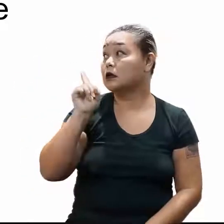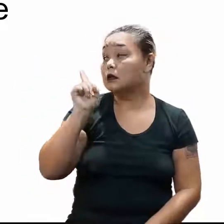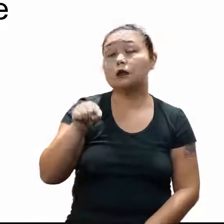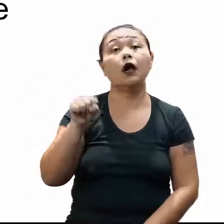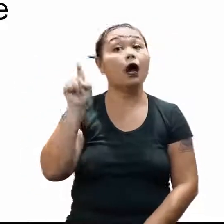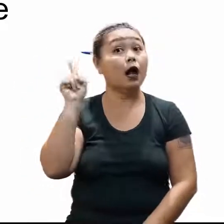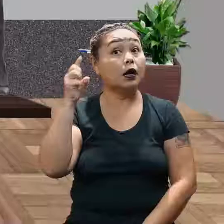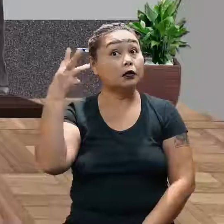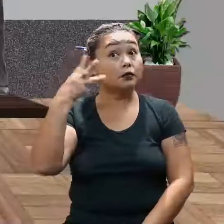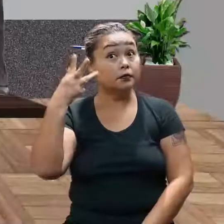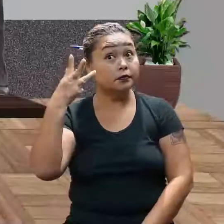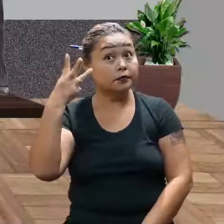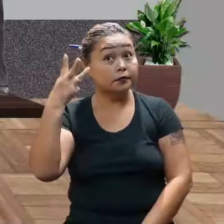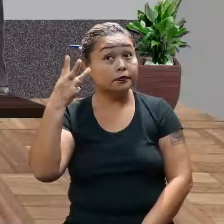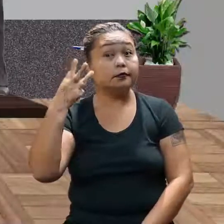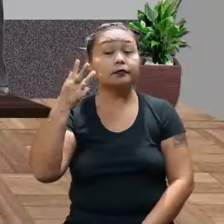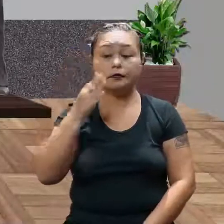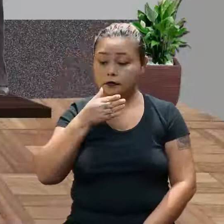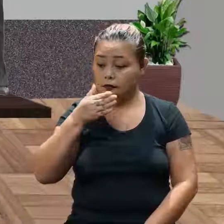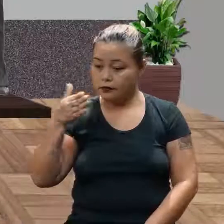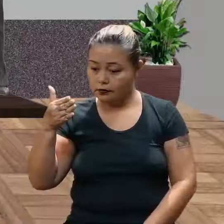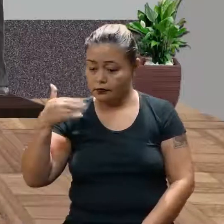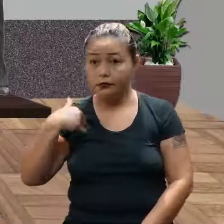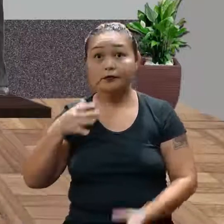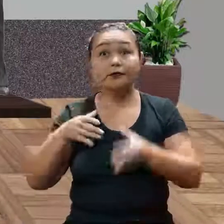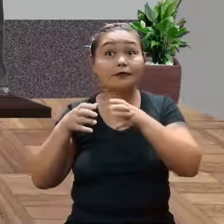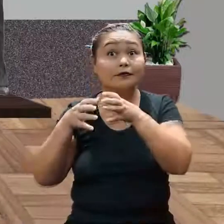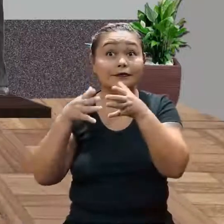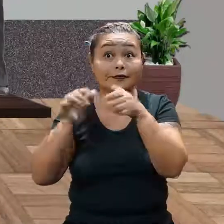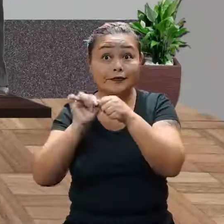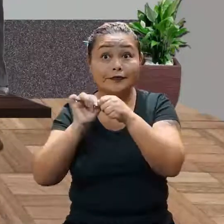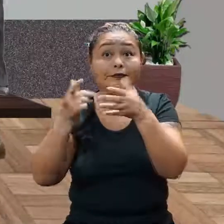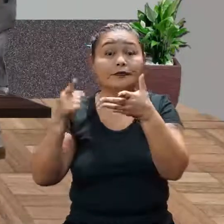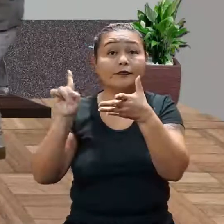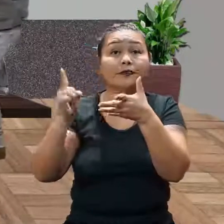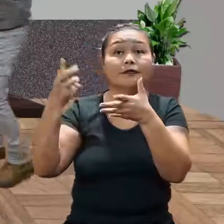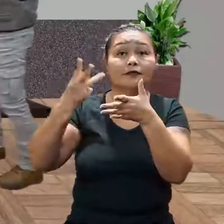É nessa terceira fase da expedição, querido aluno, é nessa